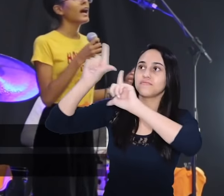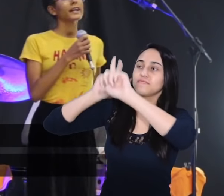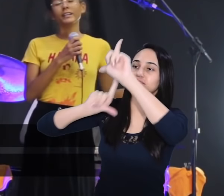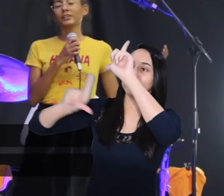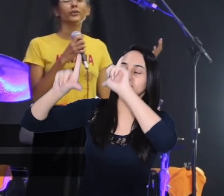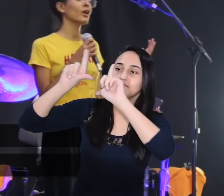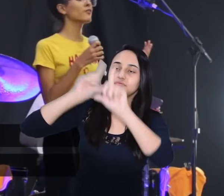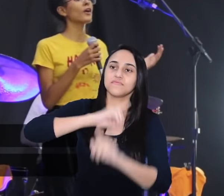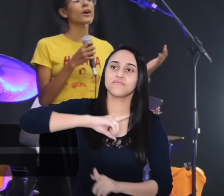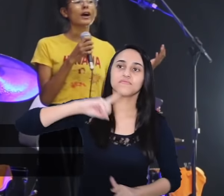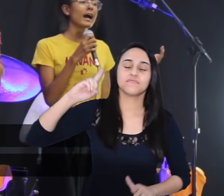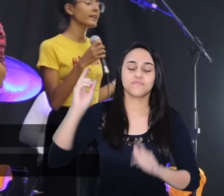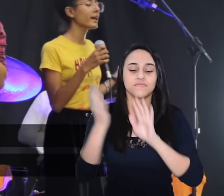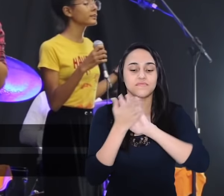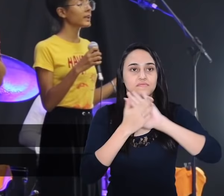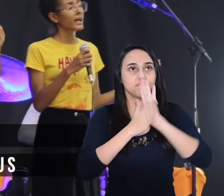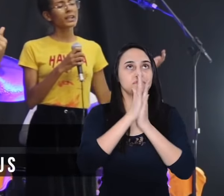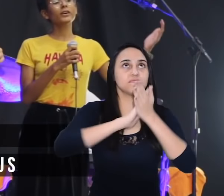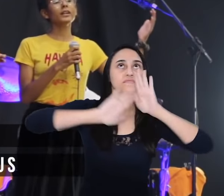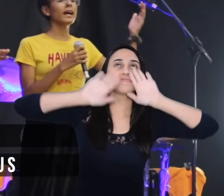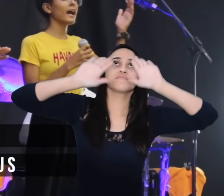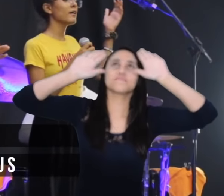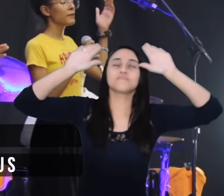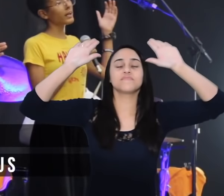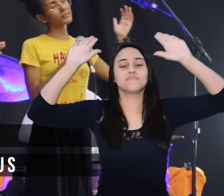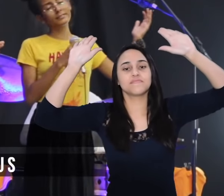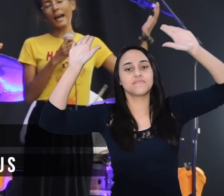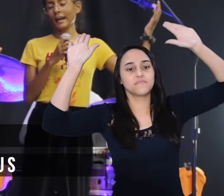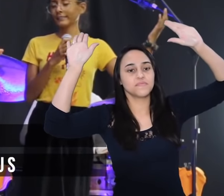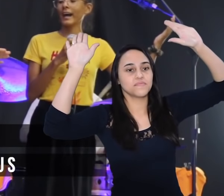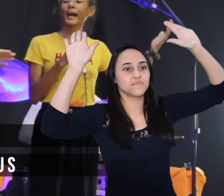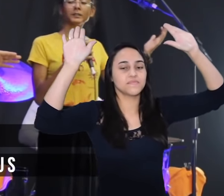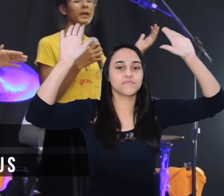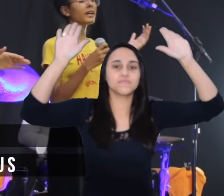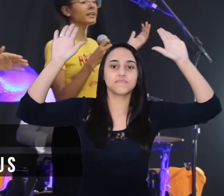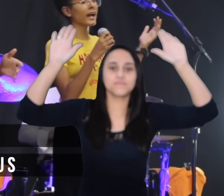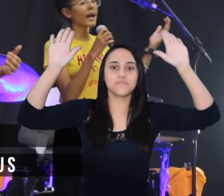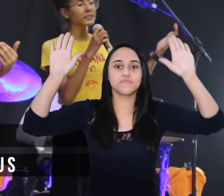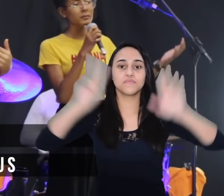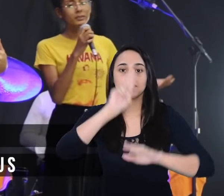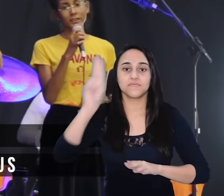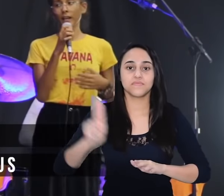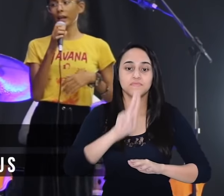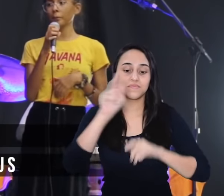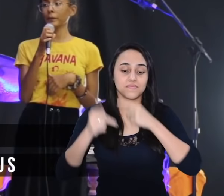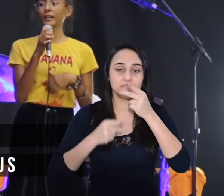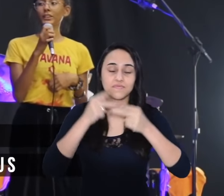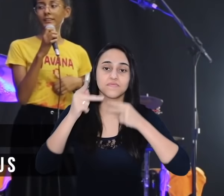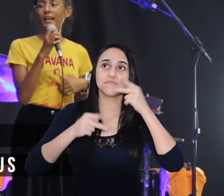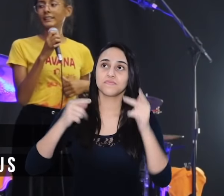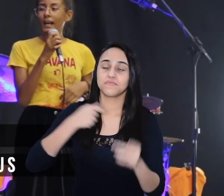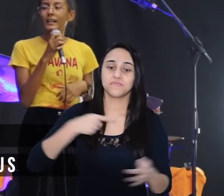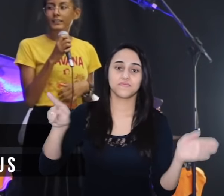força e o louvor a Deus e o levantar das minhas mãos é